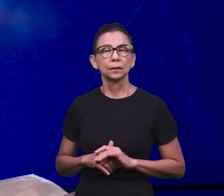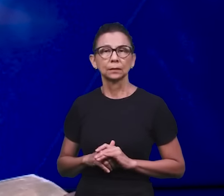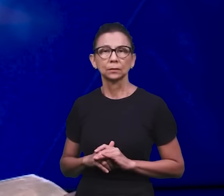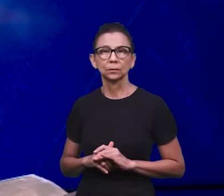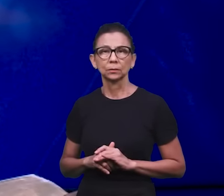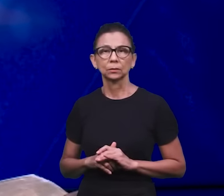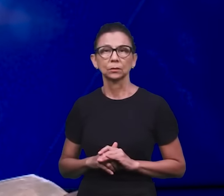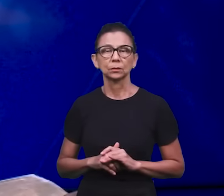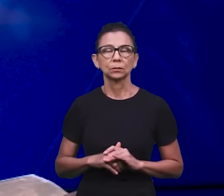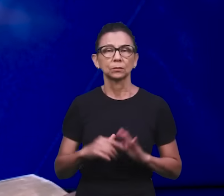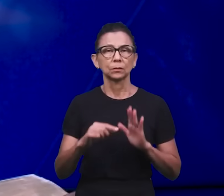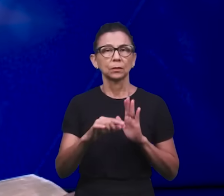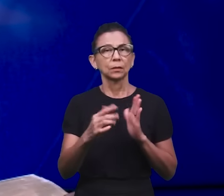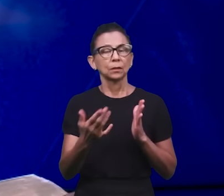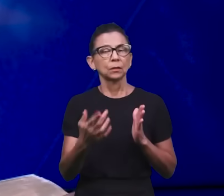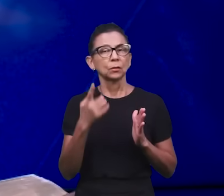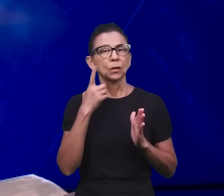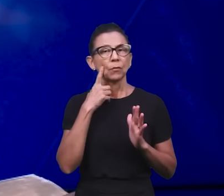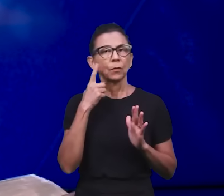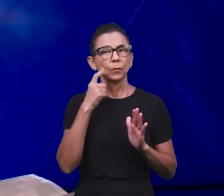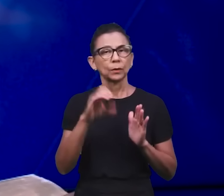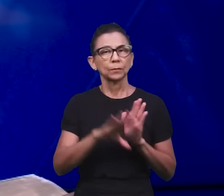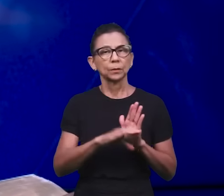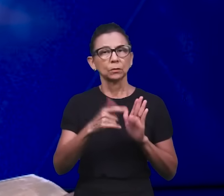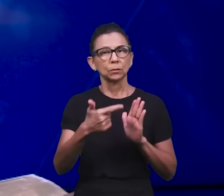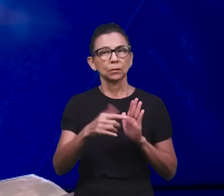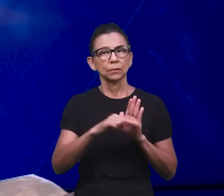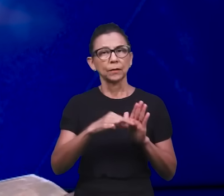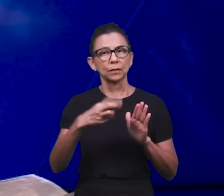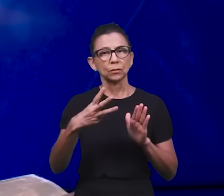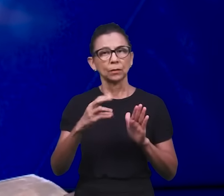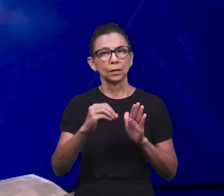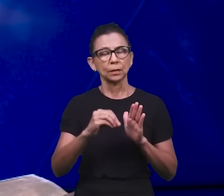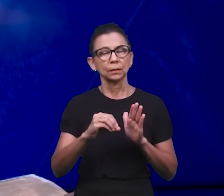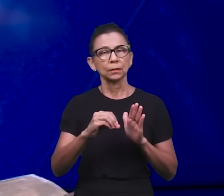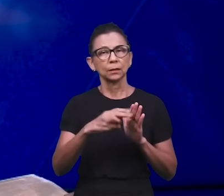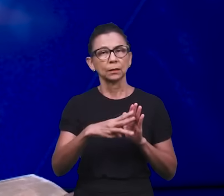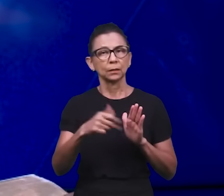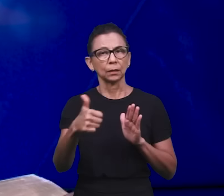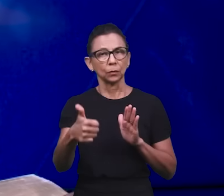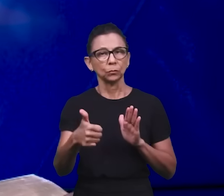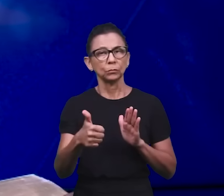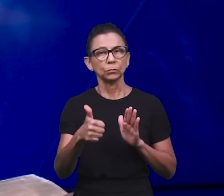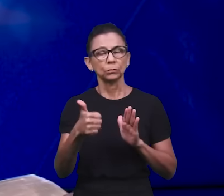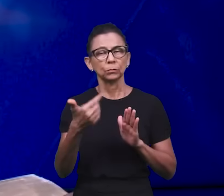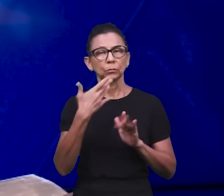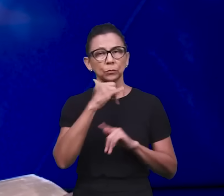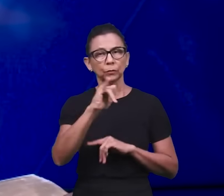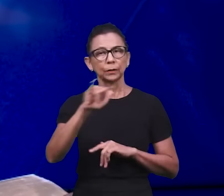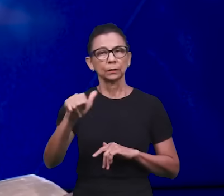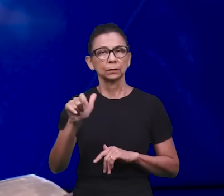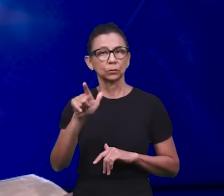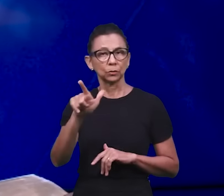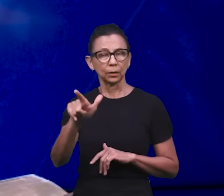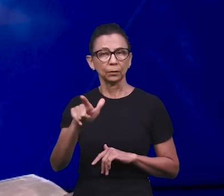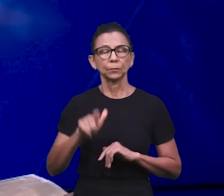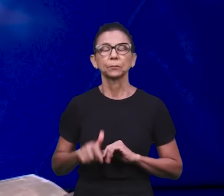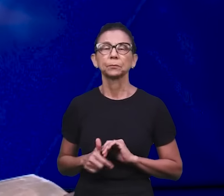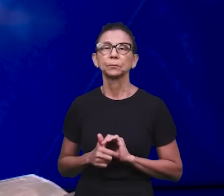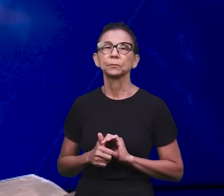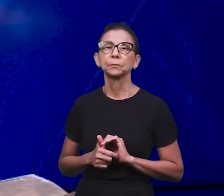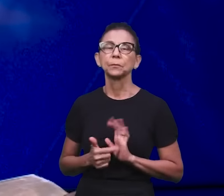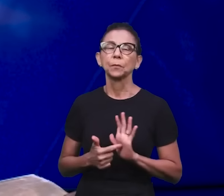estão descritos nos versos 30 e 31 do capítulo 2 do profeta Joel, mencionados aqui pelo profeta